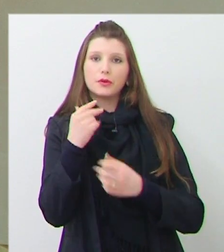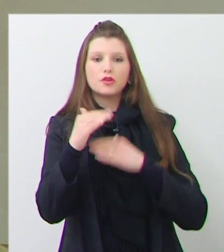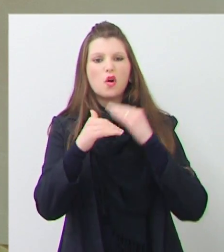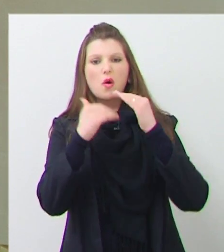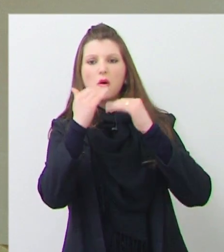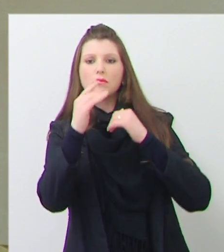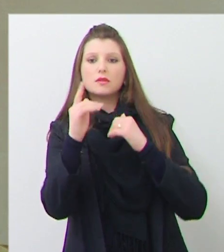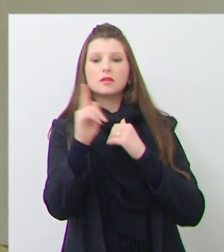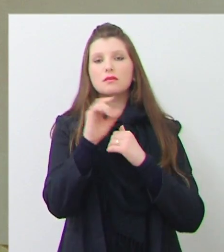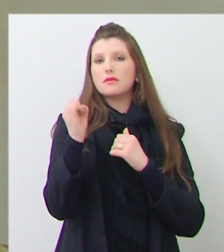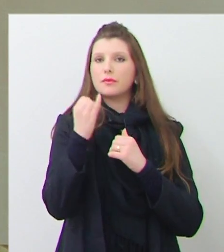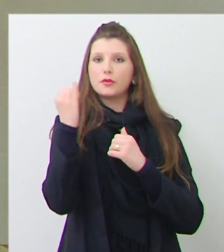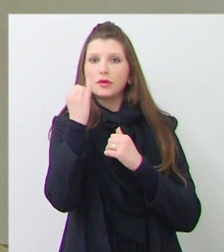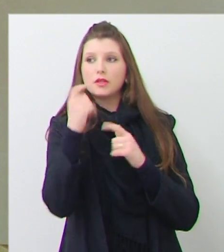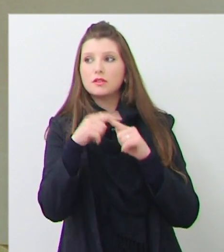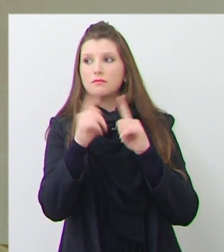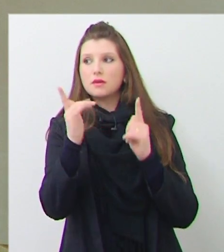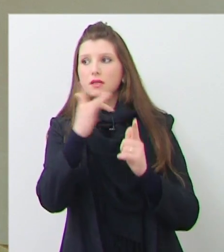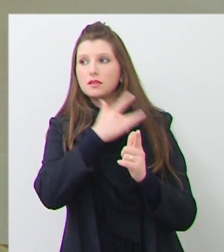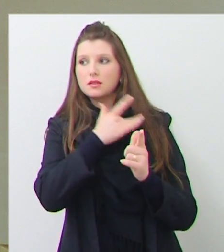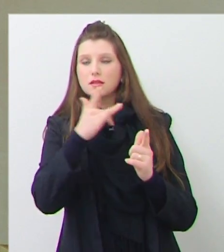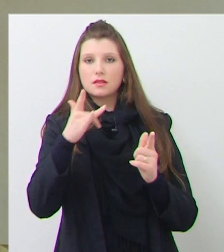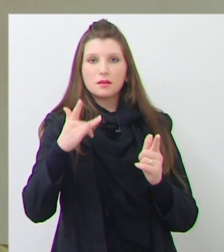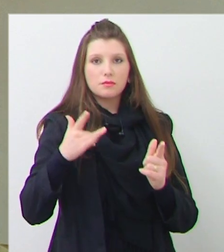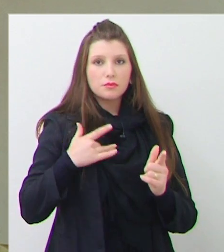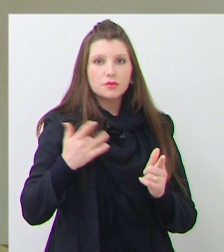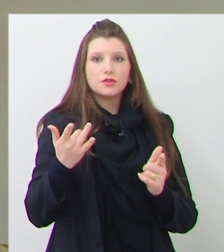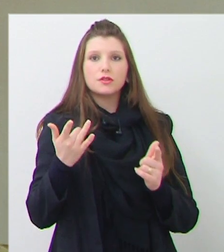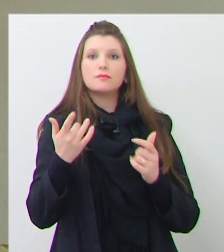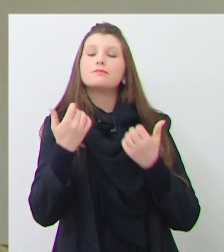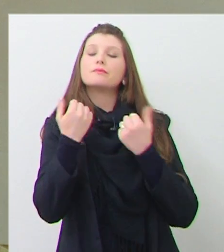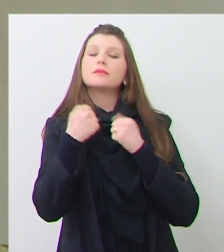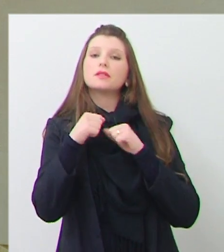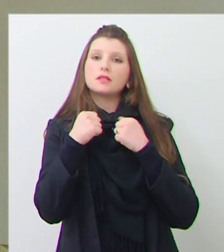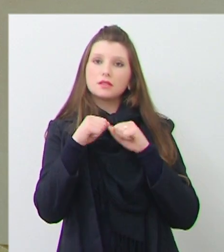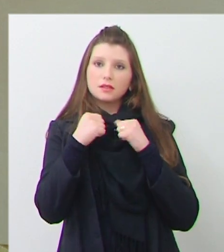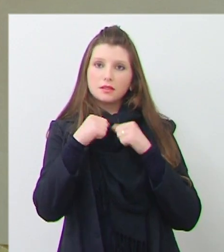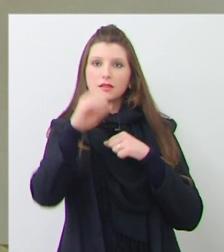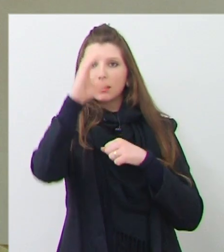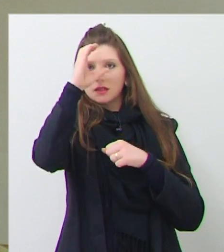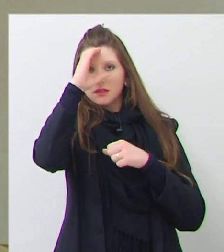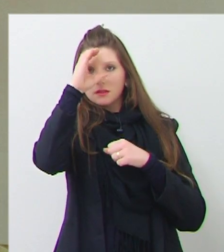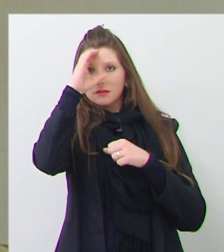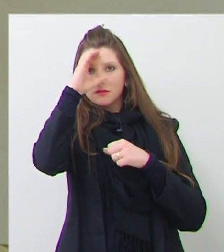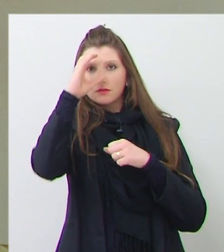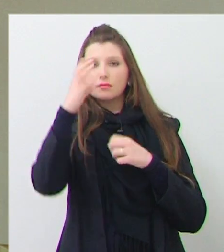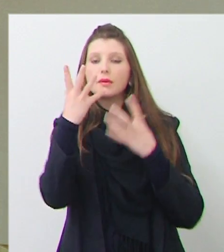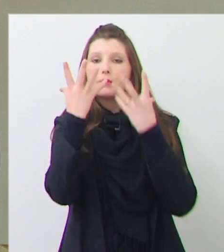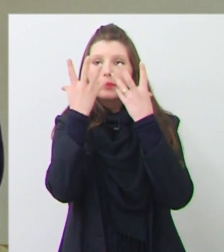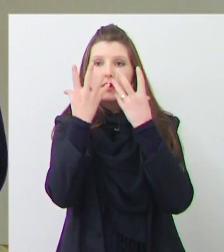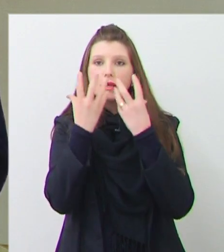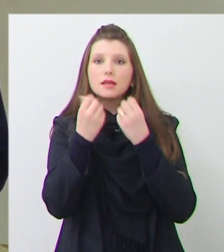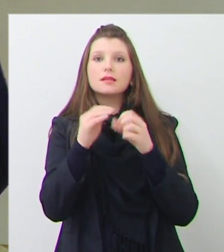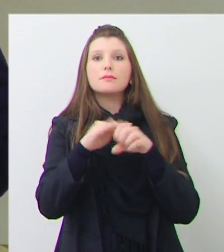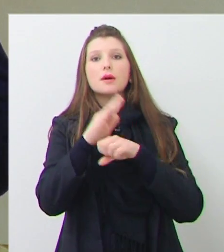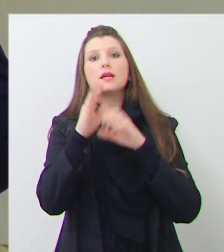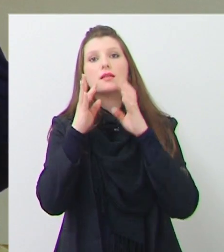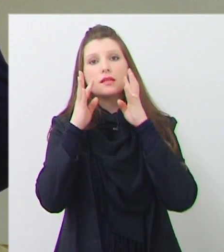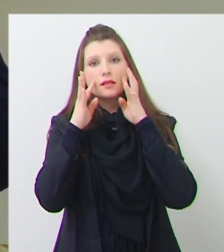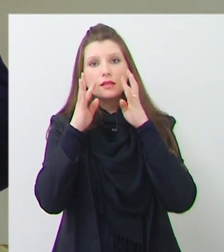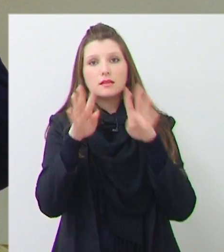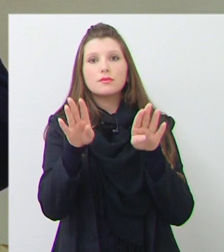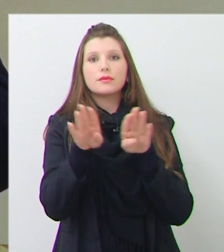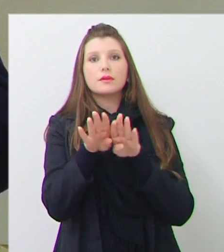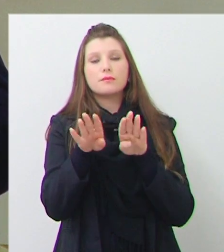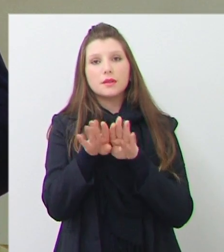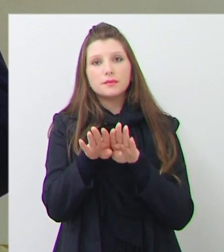importantes. Mas a questão da saúde pública, eu acho que a Criciúma merece um pouco mais de atenção também. Eu subo